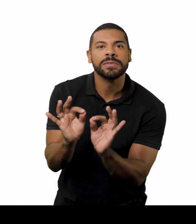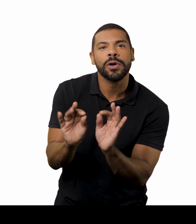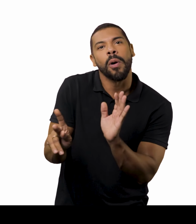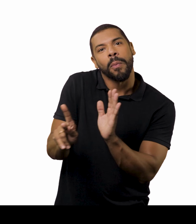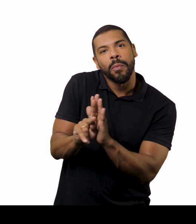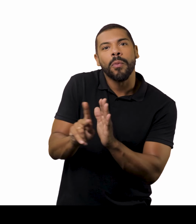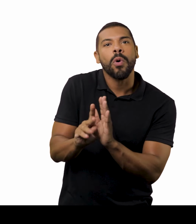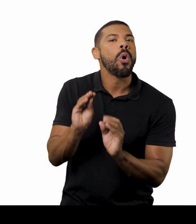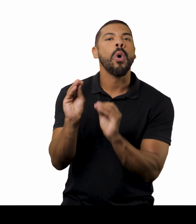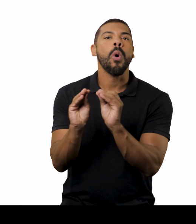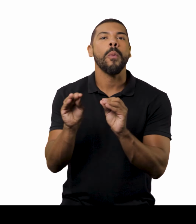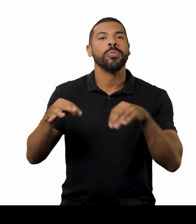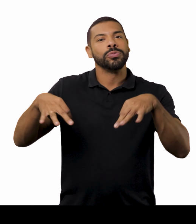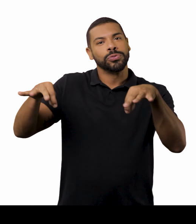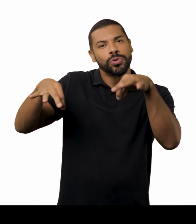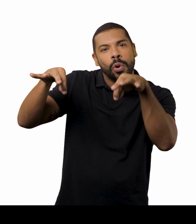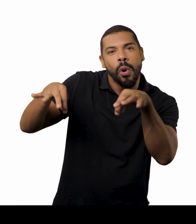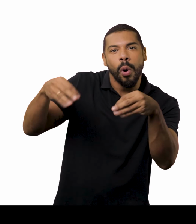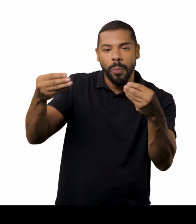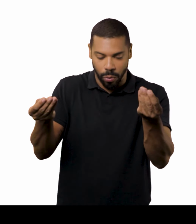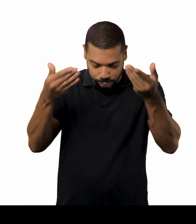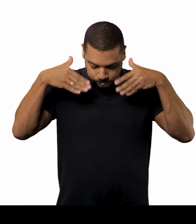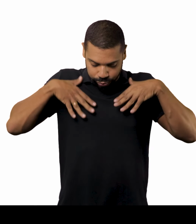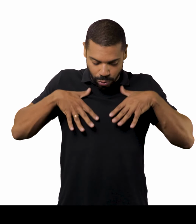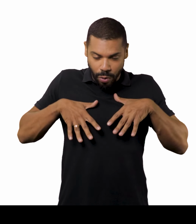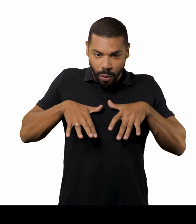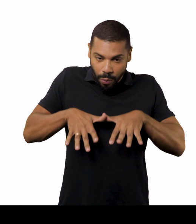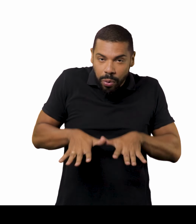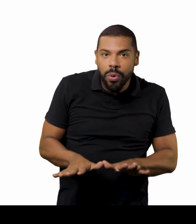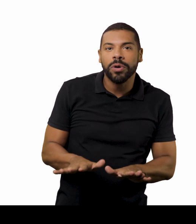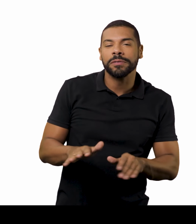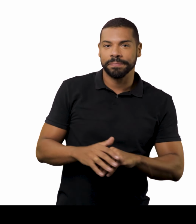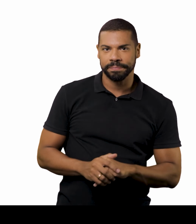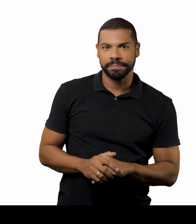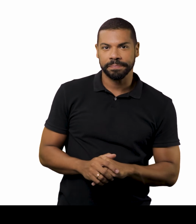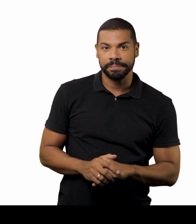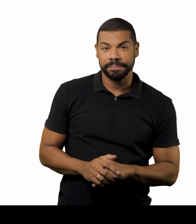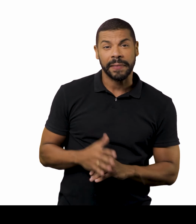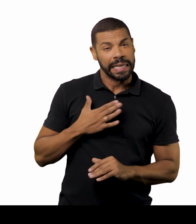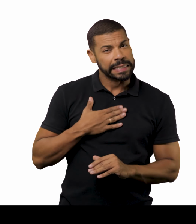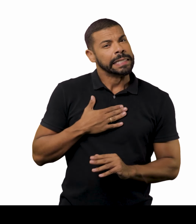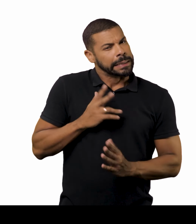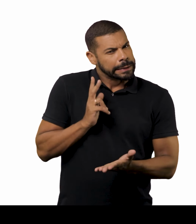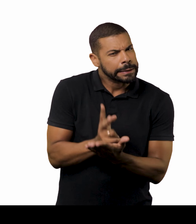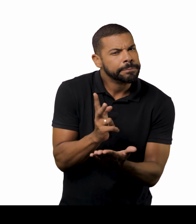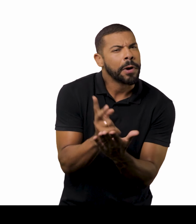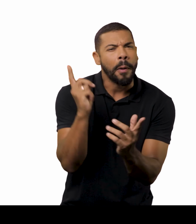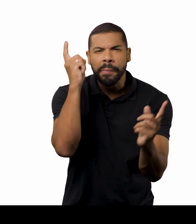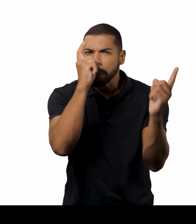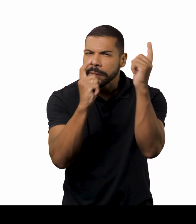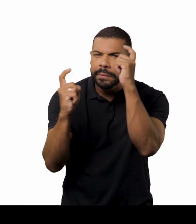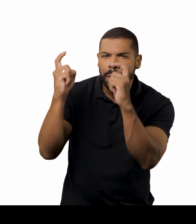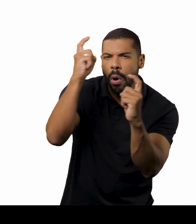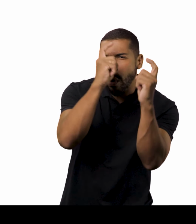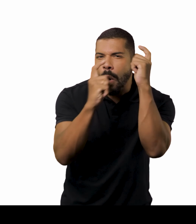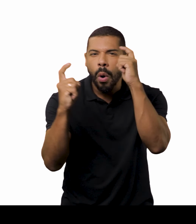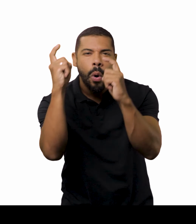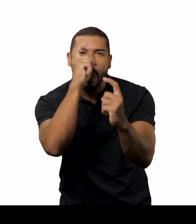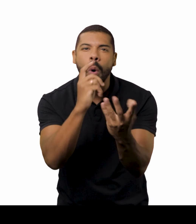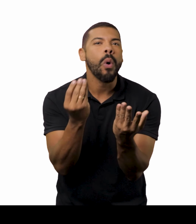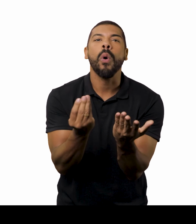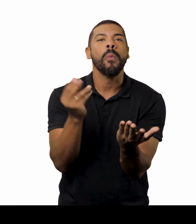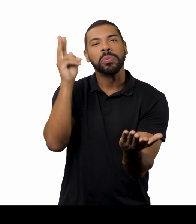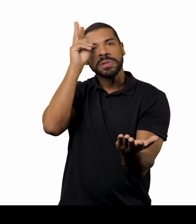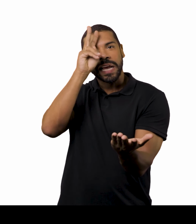digo, na parte de estrutura, né? Como pendura no corpo, né? A minha preocupação é com